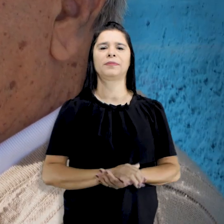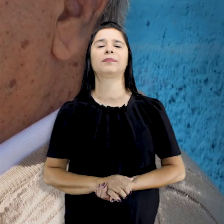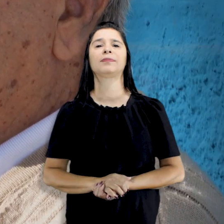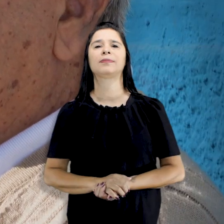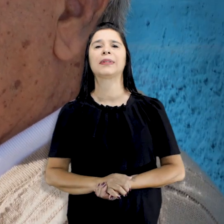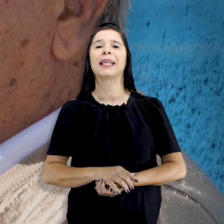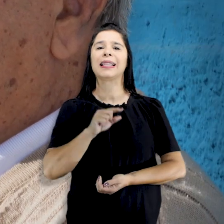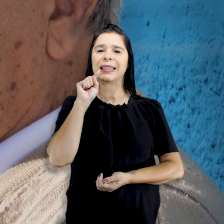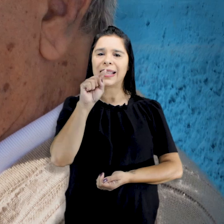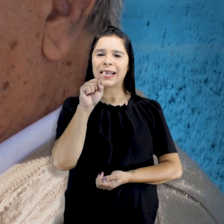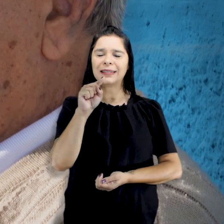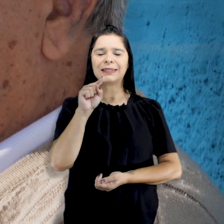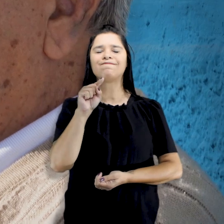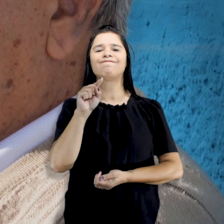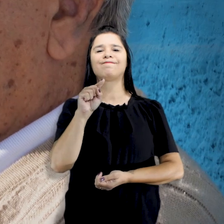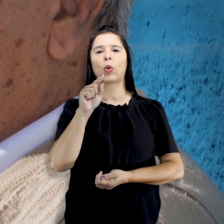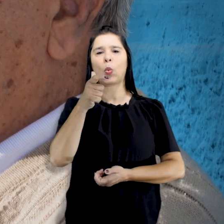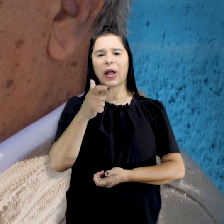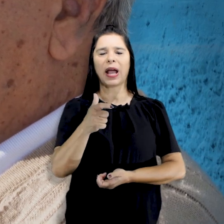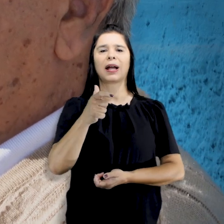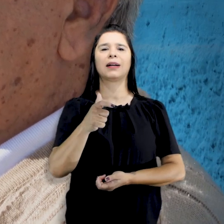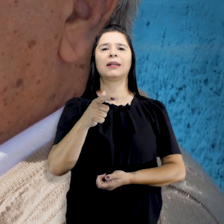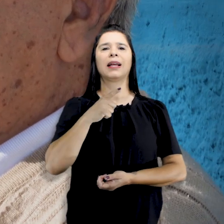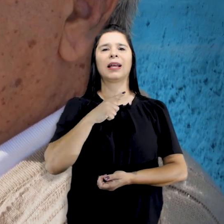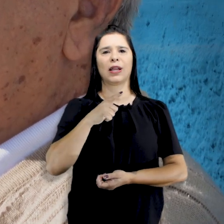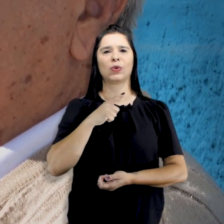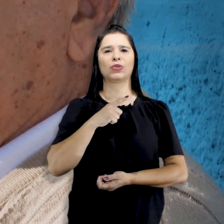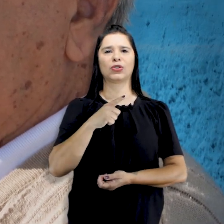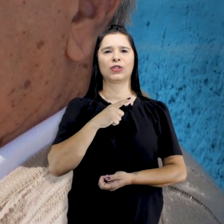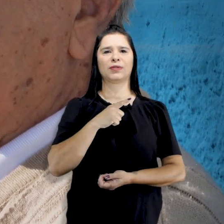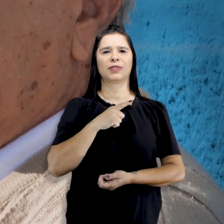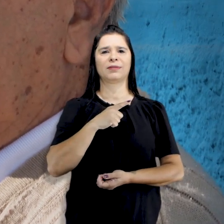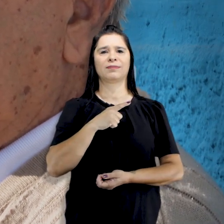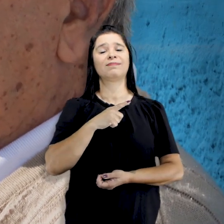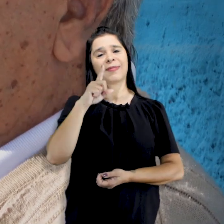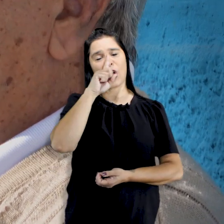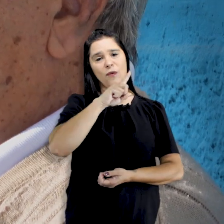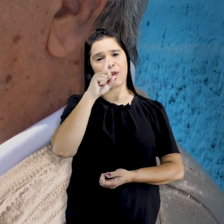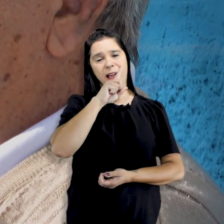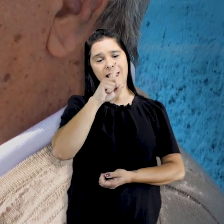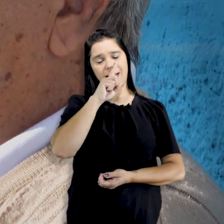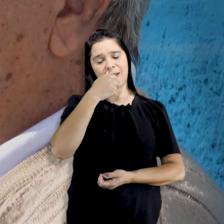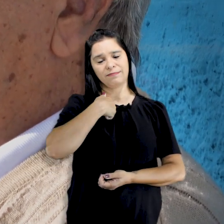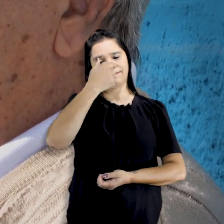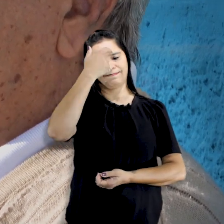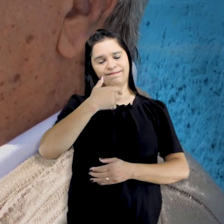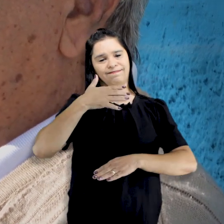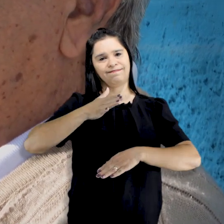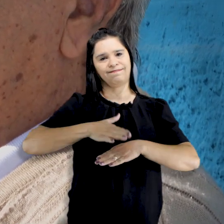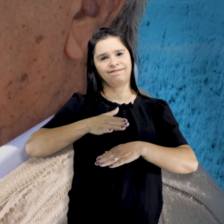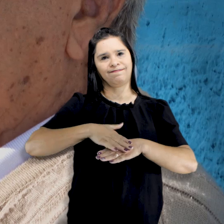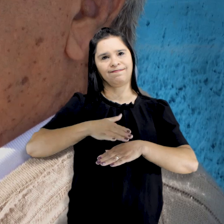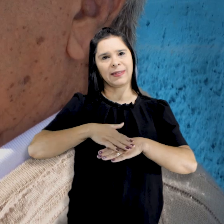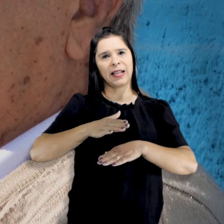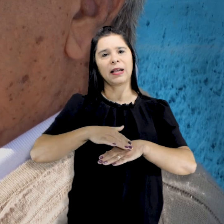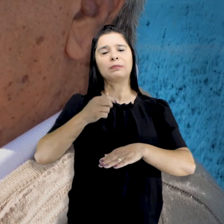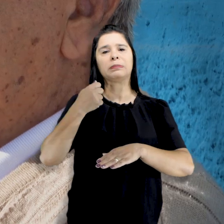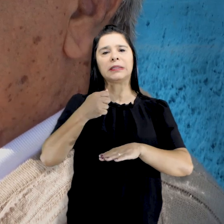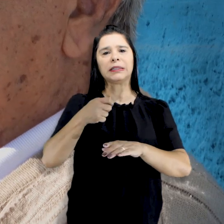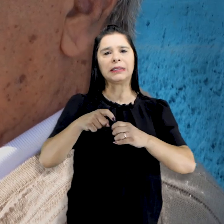Nessa oportunidade lá, eu acabei cometendo uma falha humana, onde eu teria que desengatar